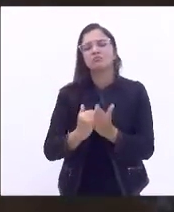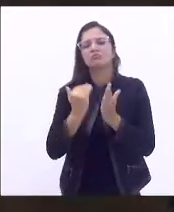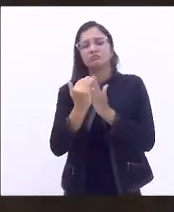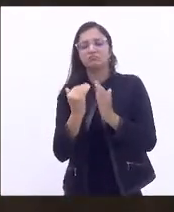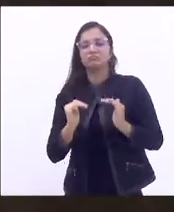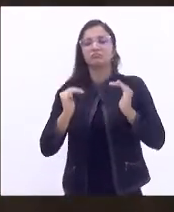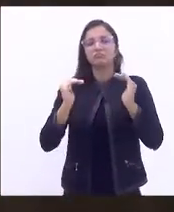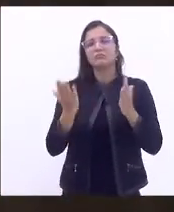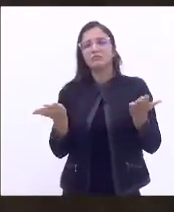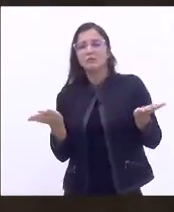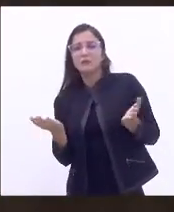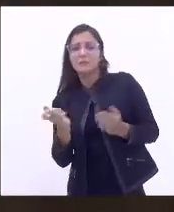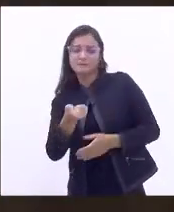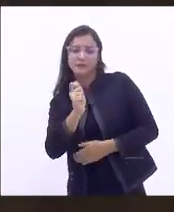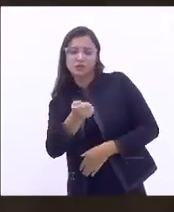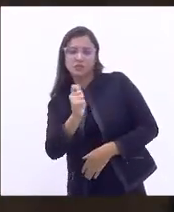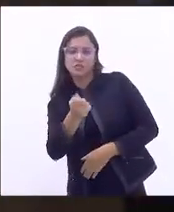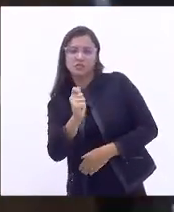memórias. Então,